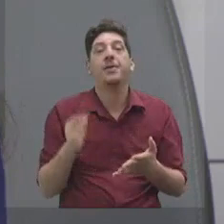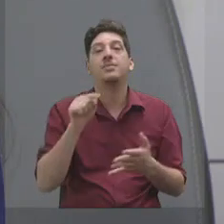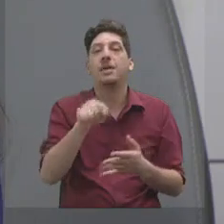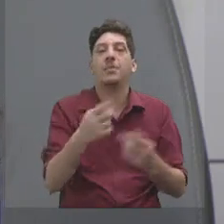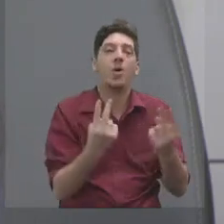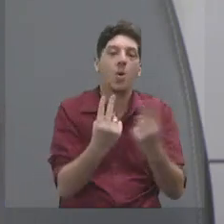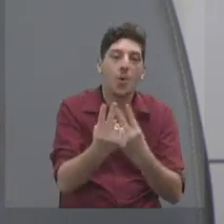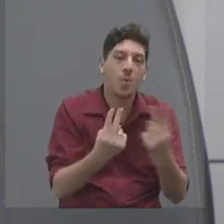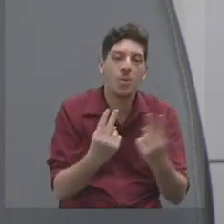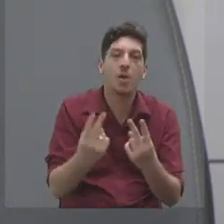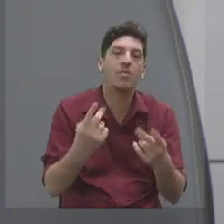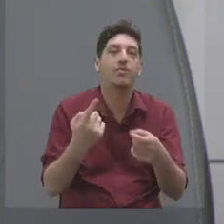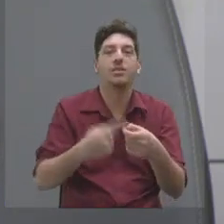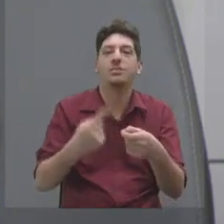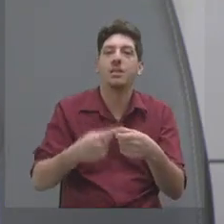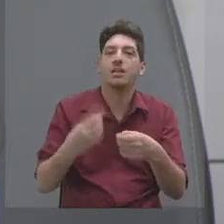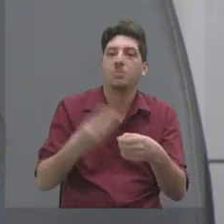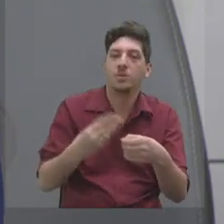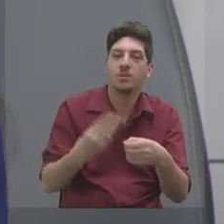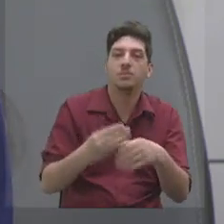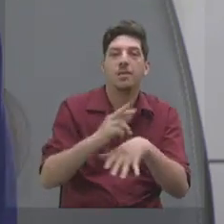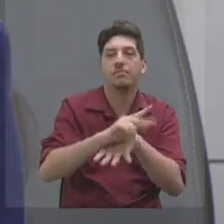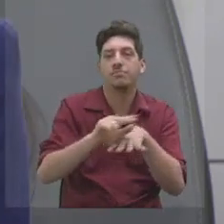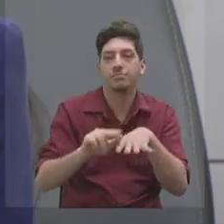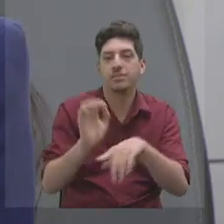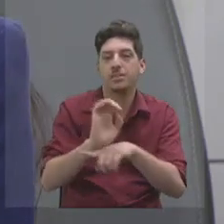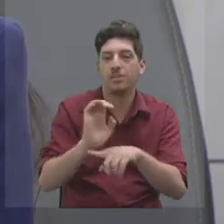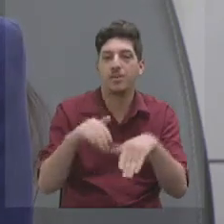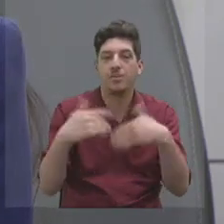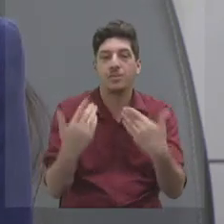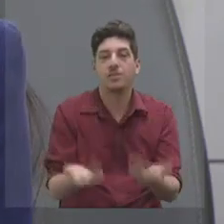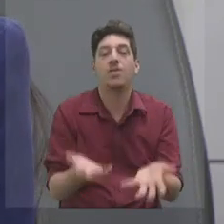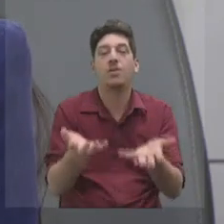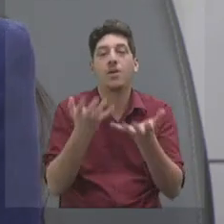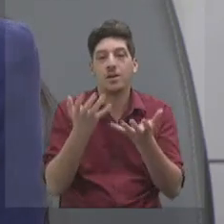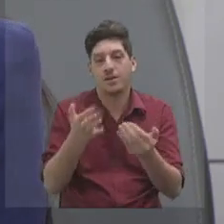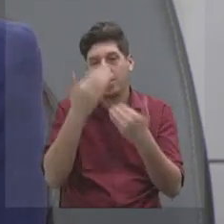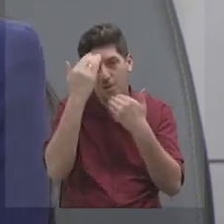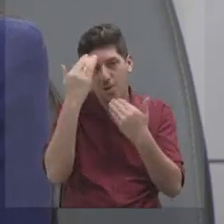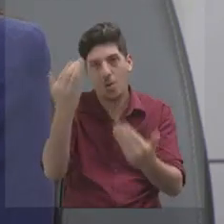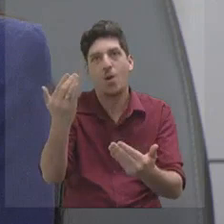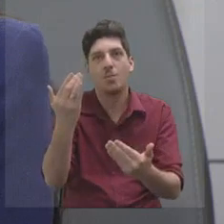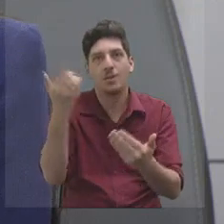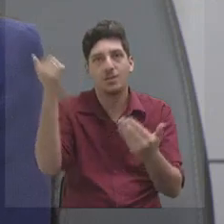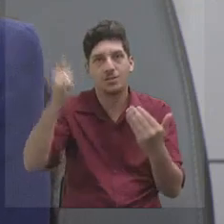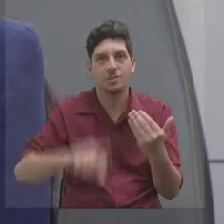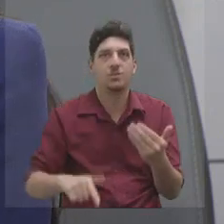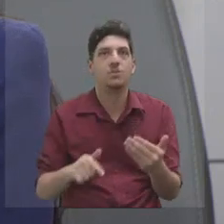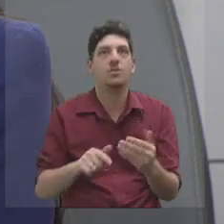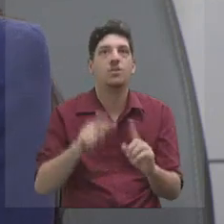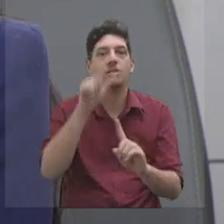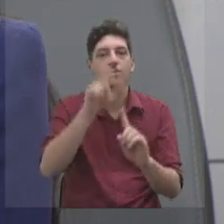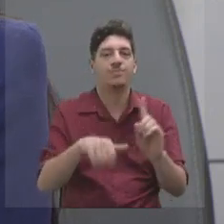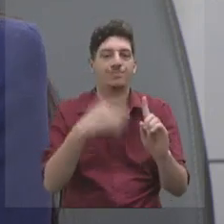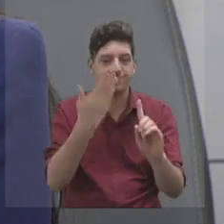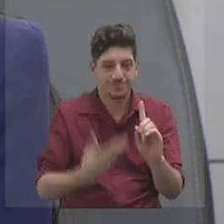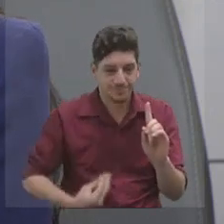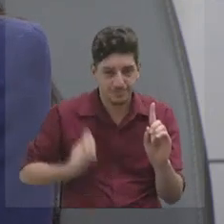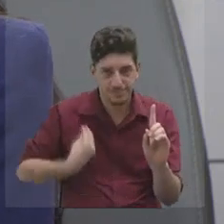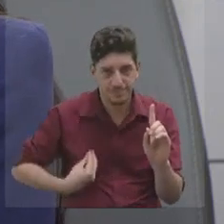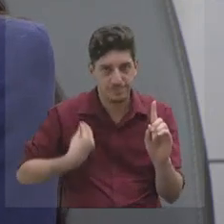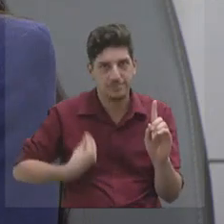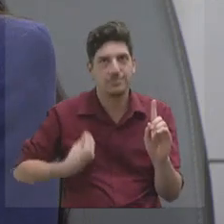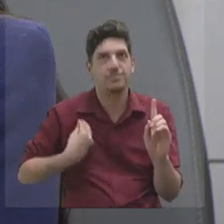municipais e viciais bom nesse sentido eu gostaria de agradecer mais uma vez a presença dos Senhores aqui